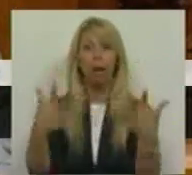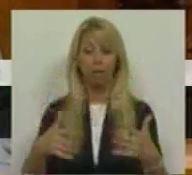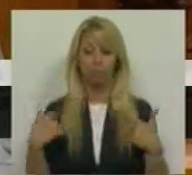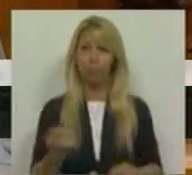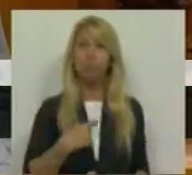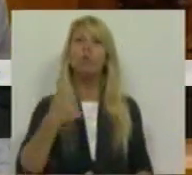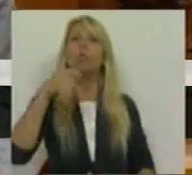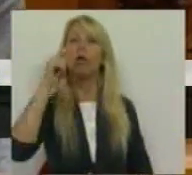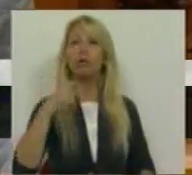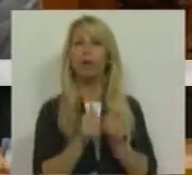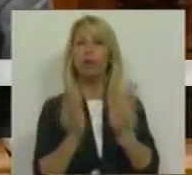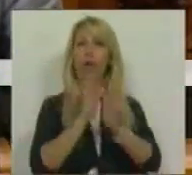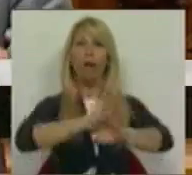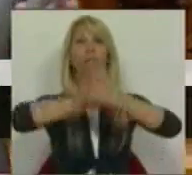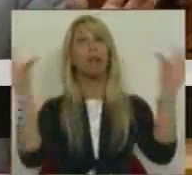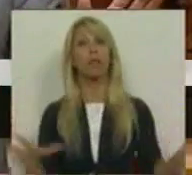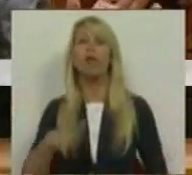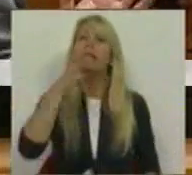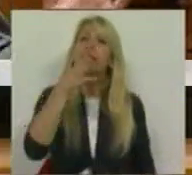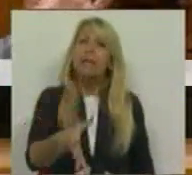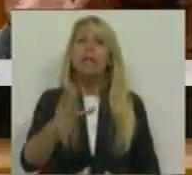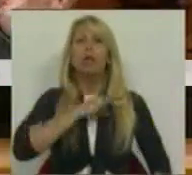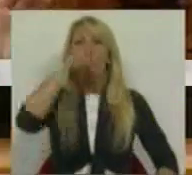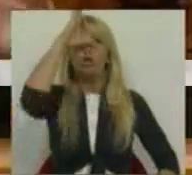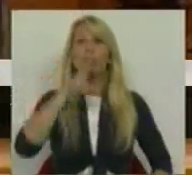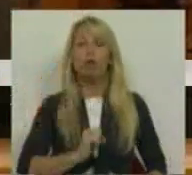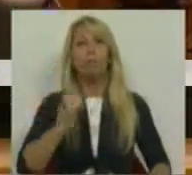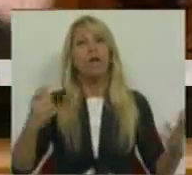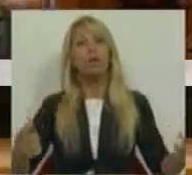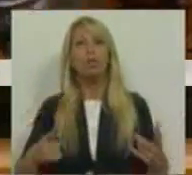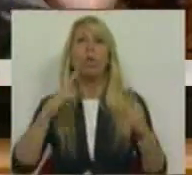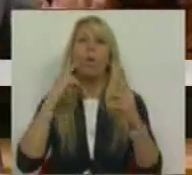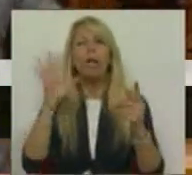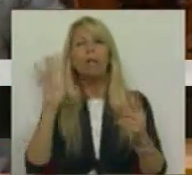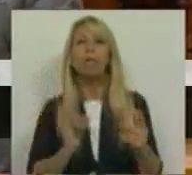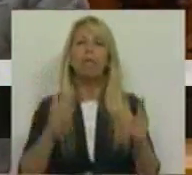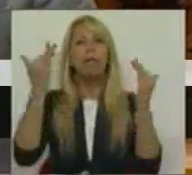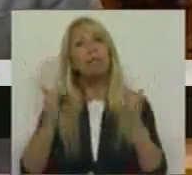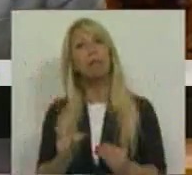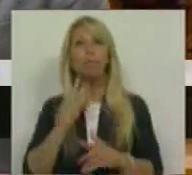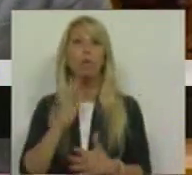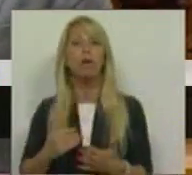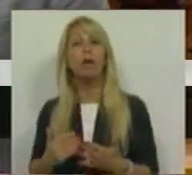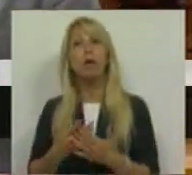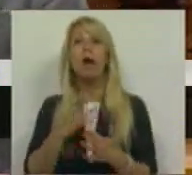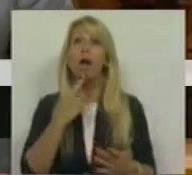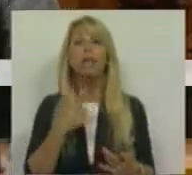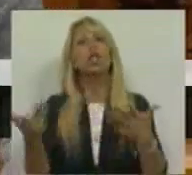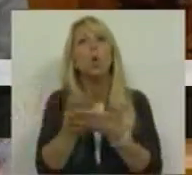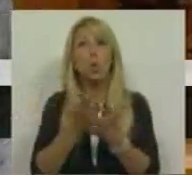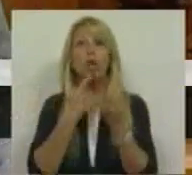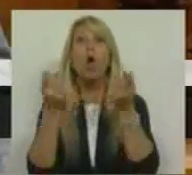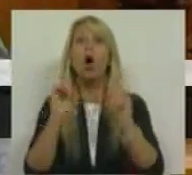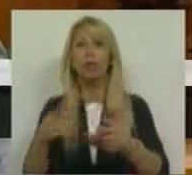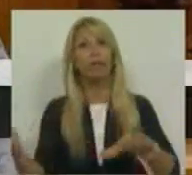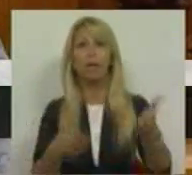a clarificação. Dizia ao Sr. Ministro, tentando diminuir as propostas, que a renegociação não é o caminho. Ora, se a renegociação tivesse sido feita há